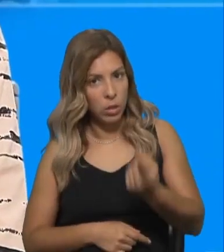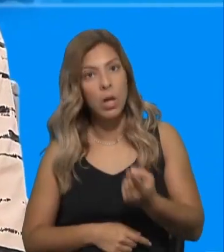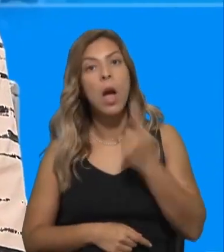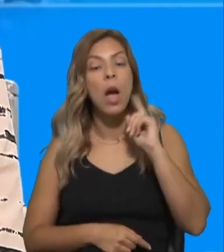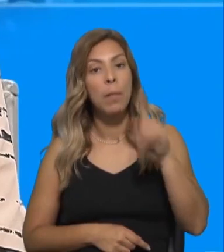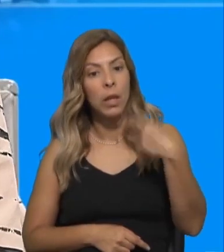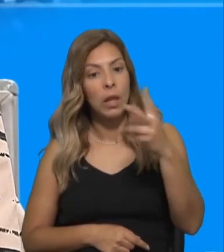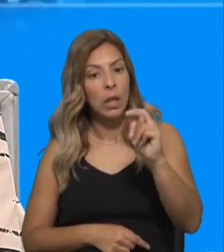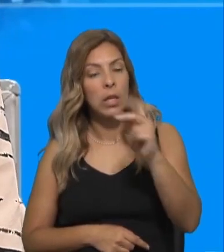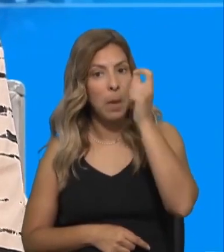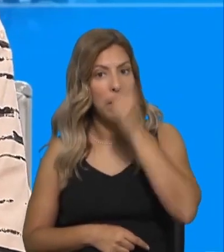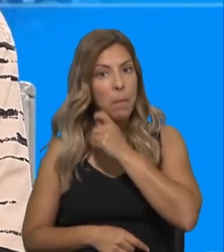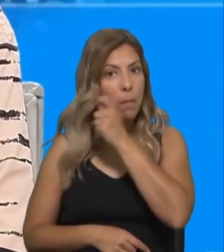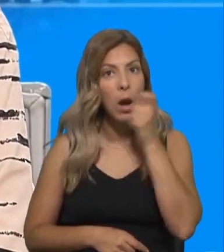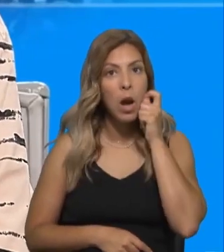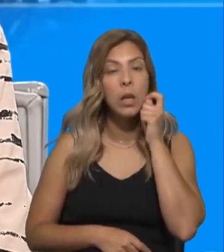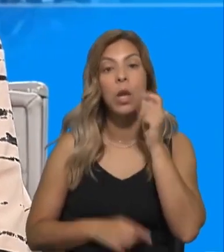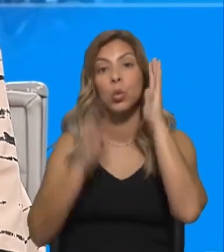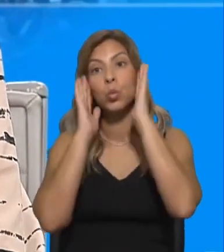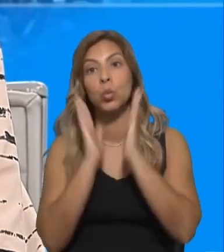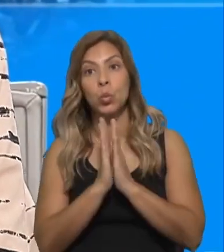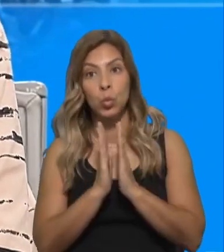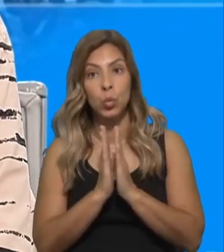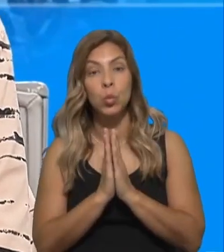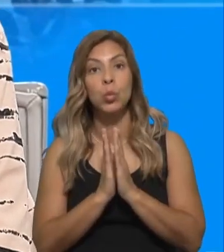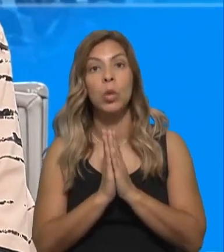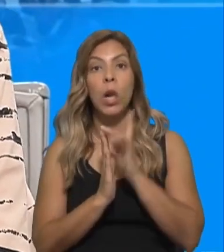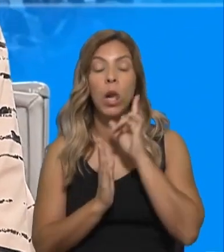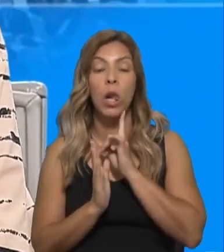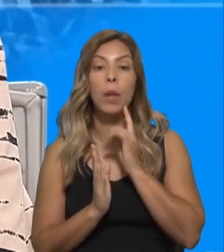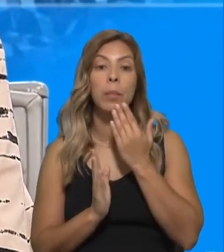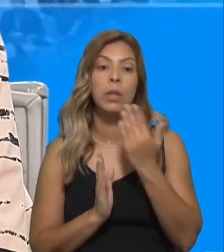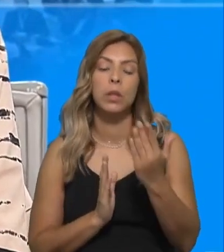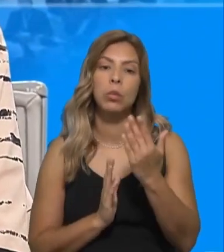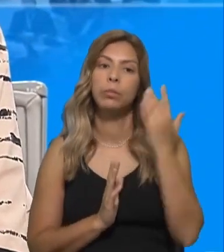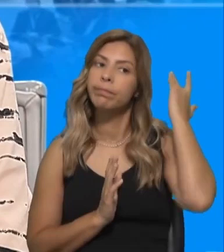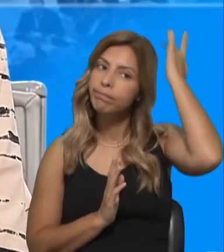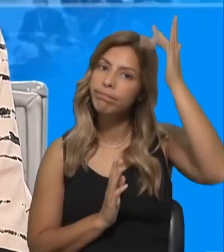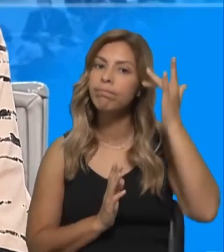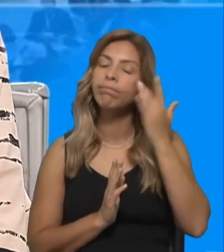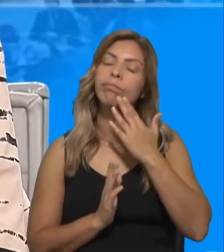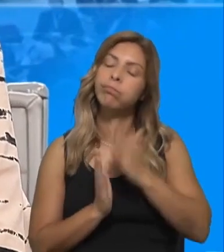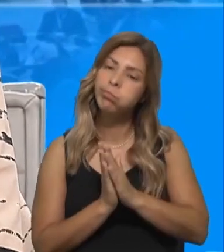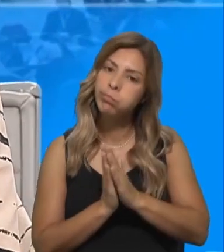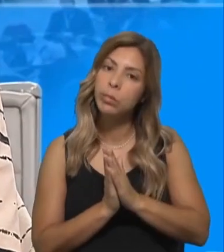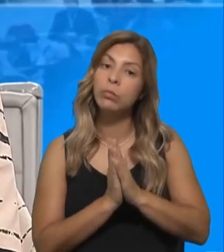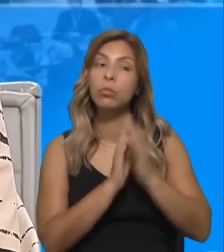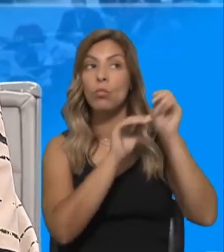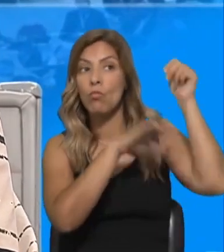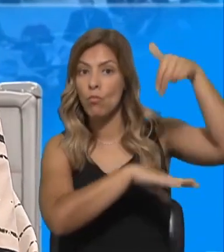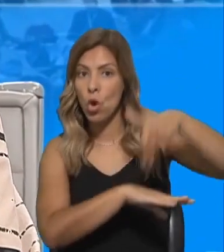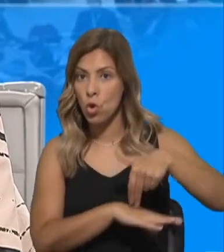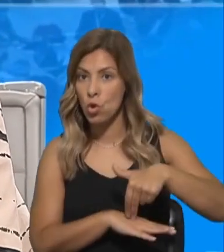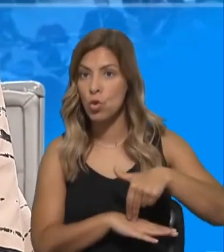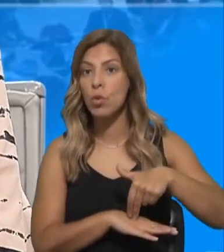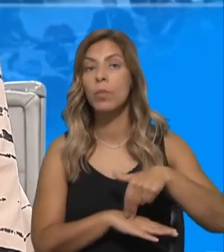13 de maio, onde Nossa Senhora pediu para se rezar pelo Santo Padre. Portanto, desde então, desde as aparições, sempre